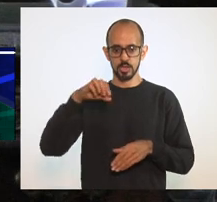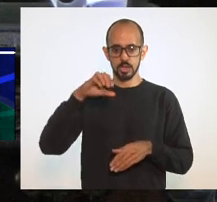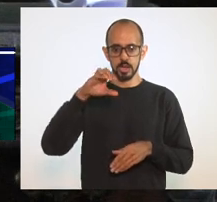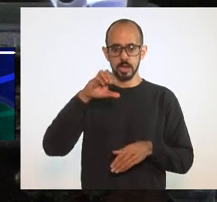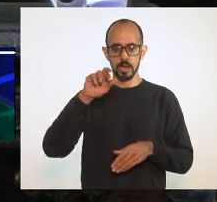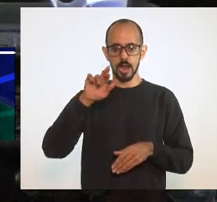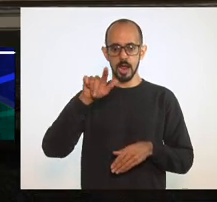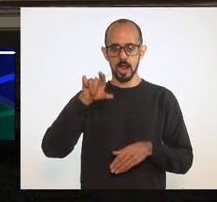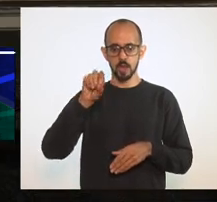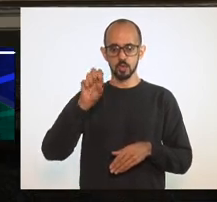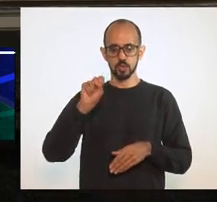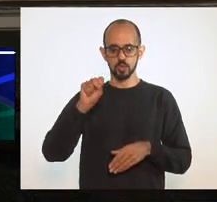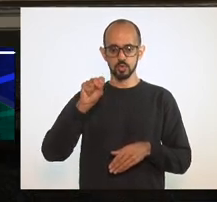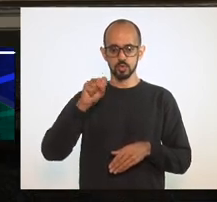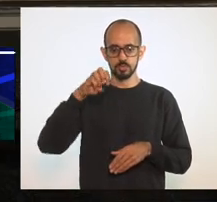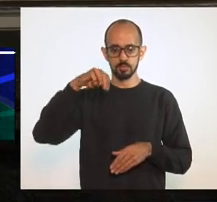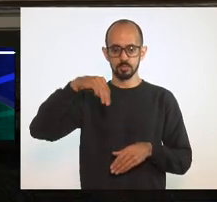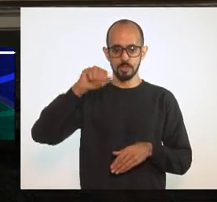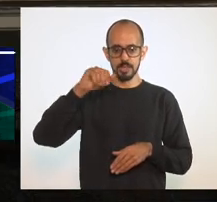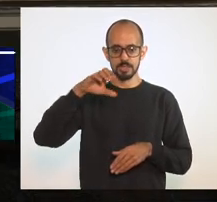sim.